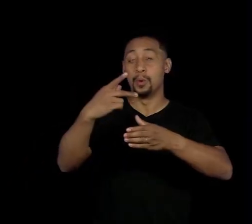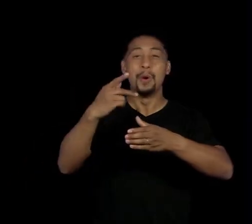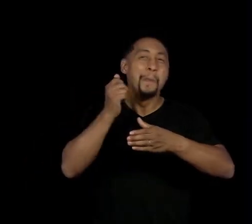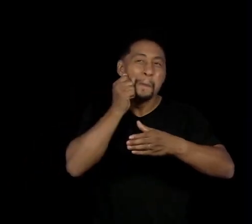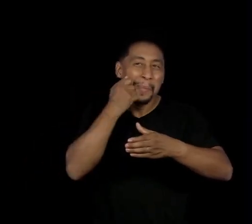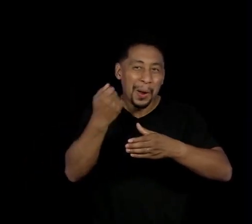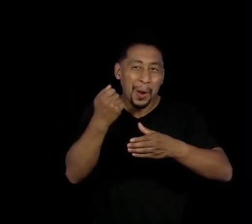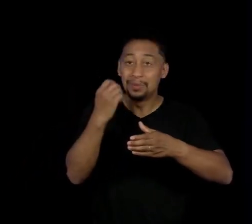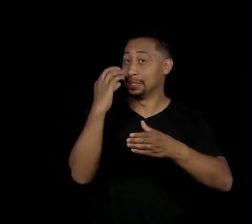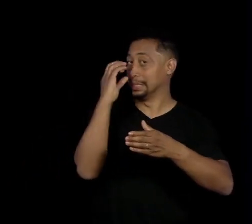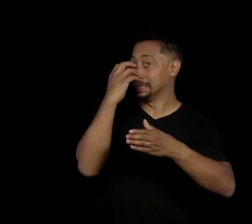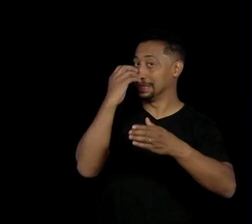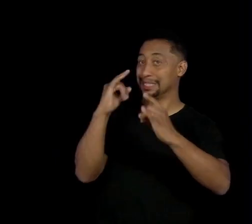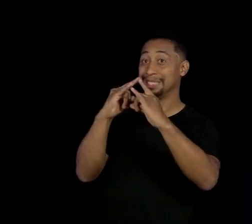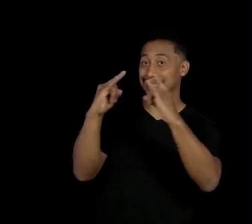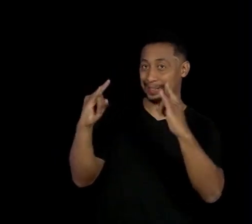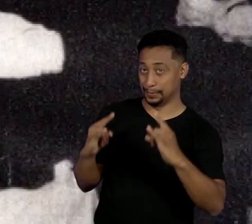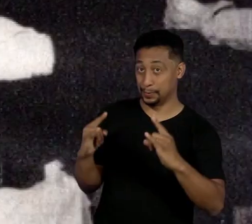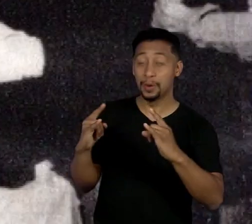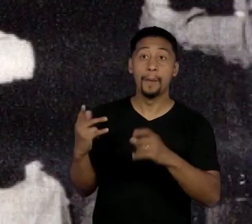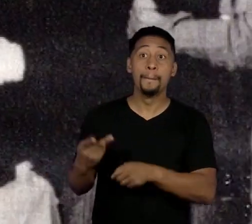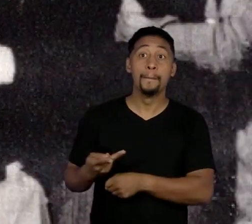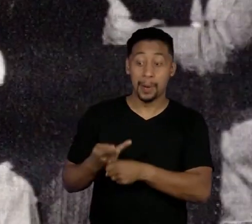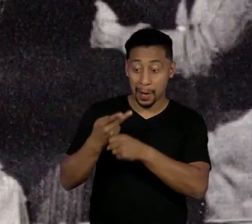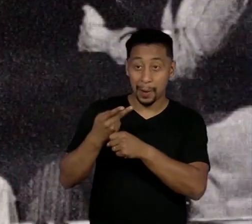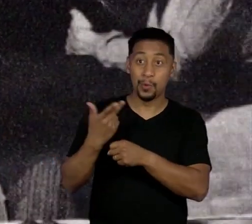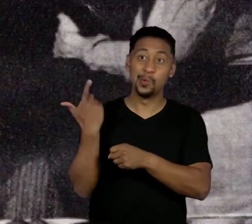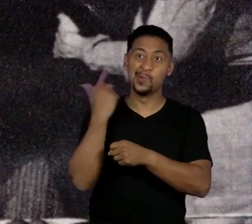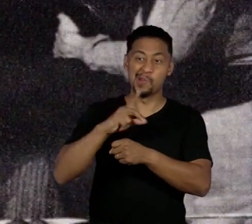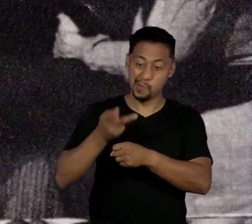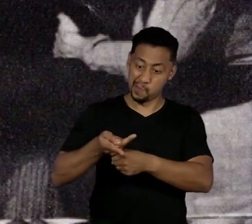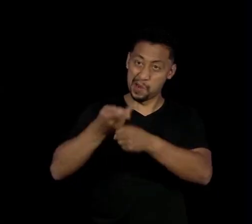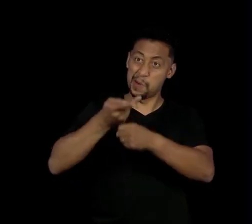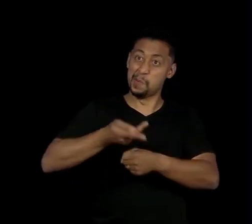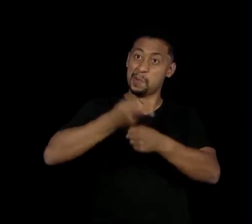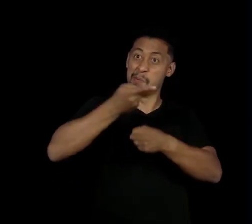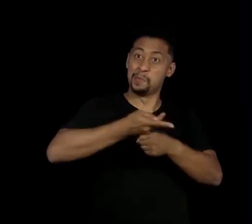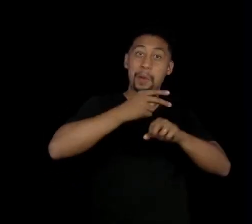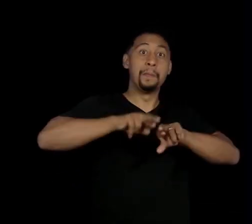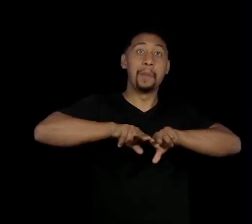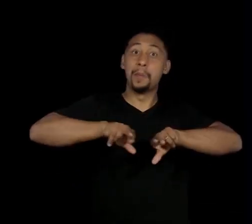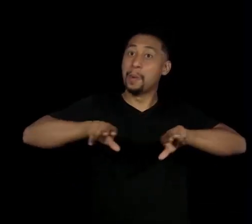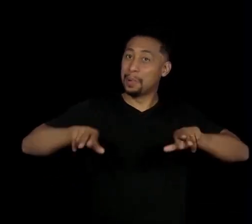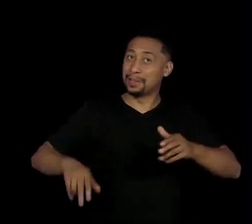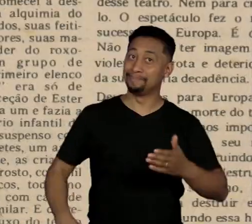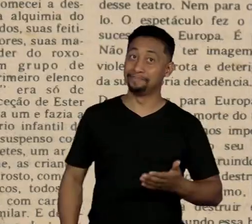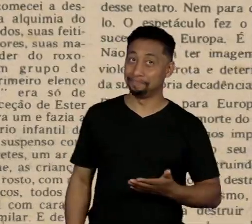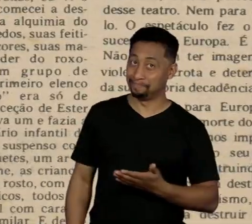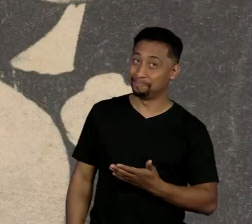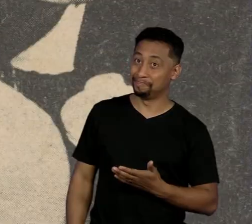de seus muitos prêmios, dirigindo O Casamento do Pequeno Burguês, de Bertolt Brecht.